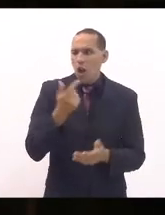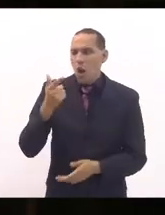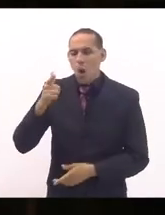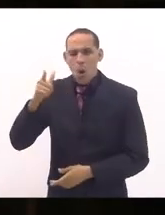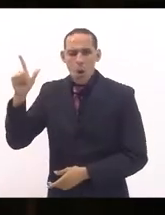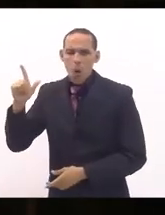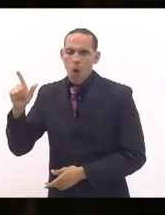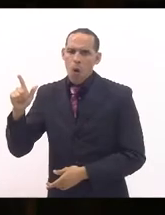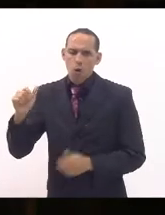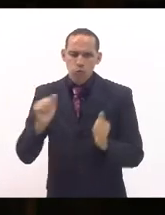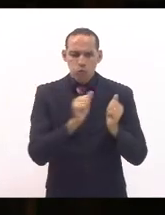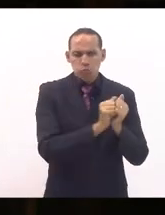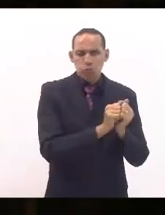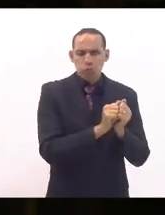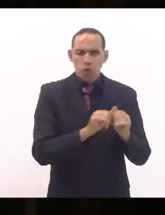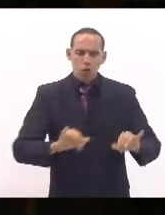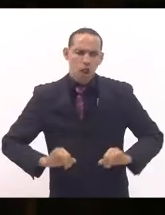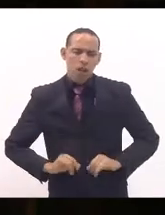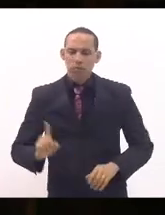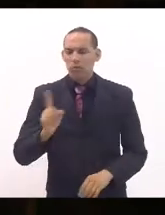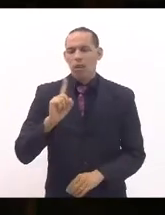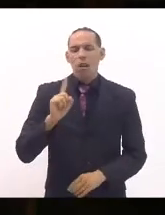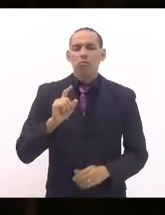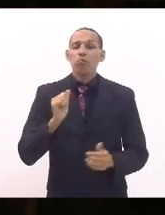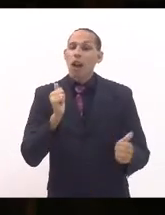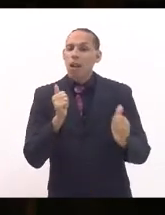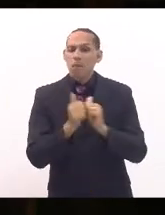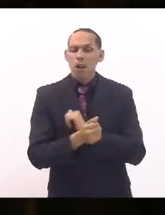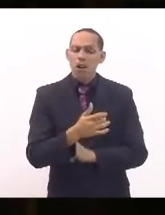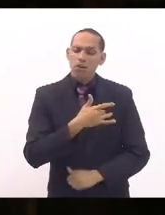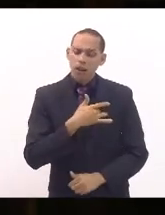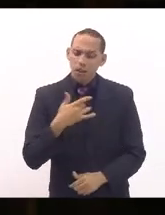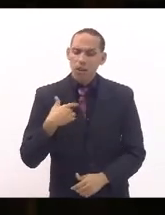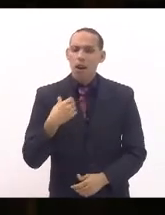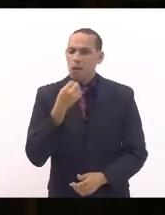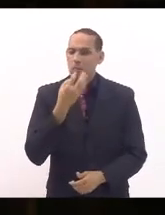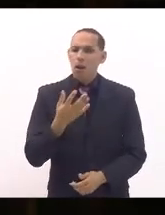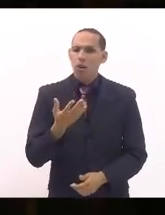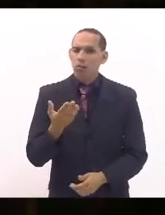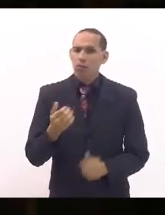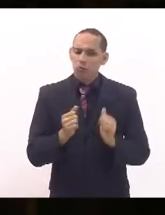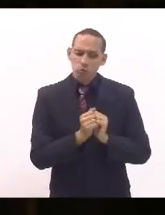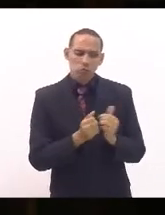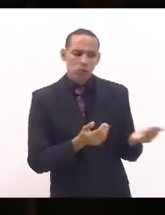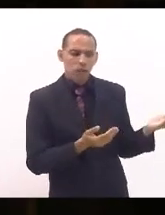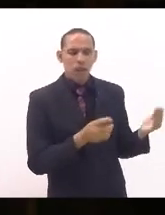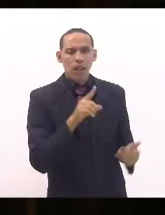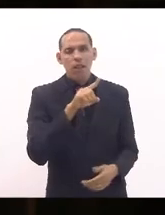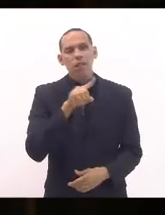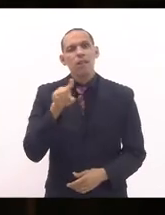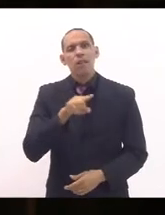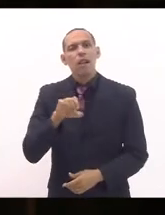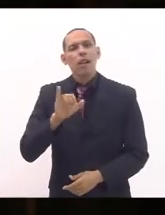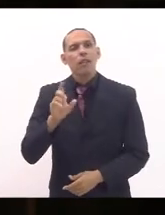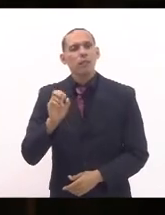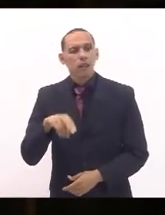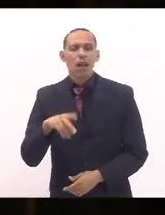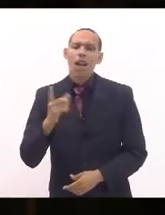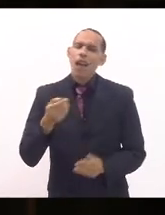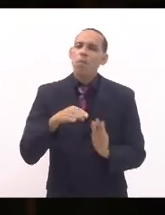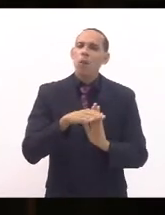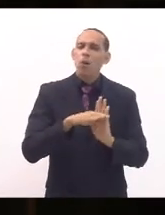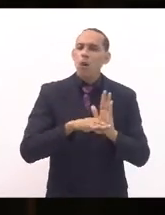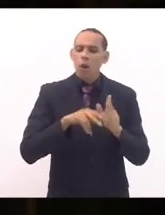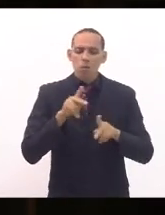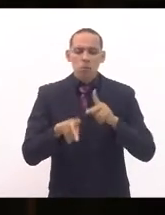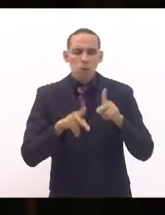Zeidan, que esporte é uma coisa saudável, são programas populares, né, são